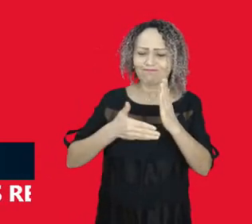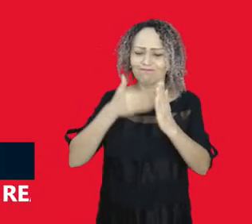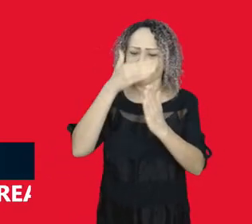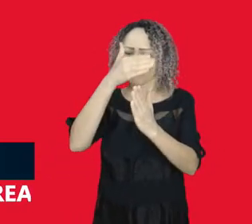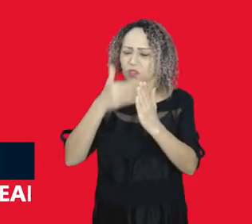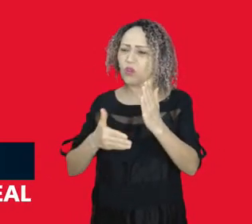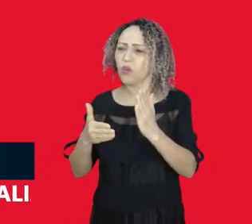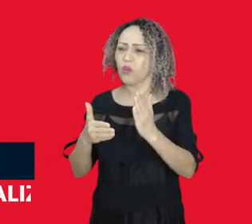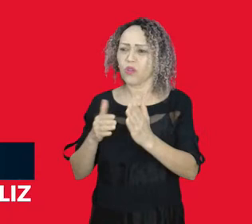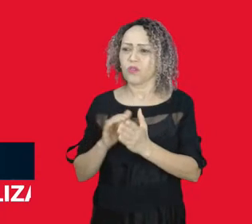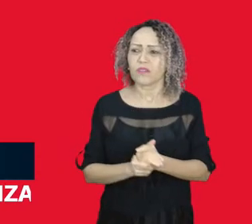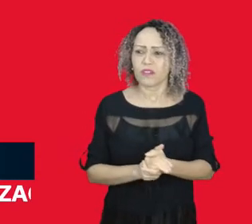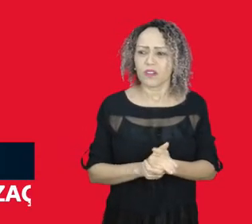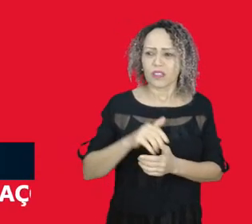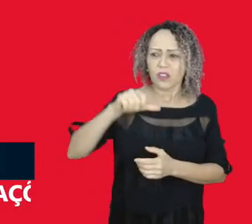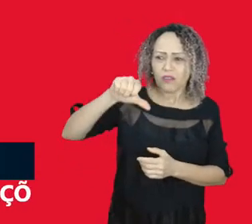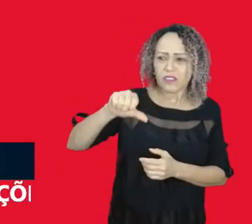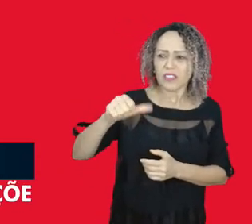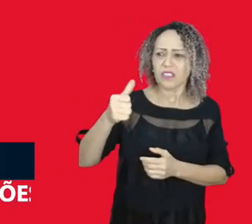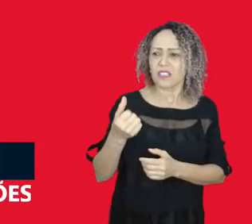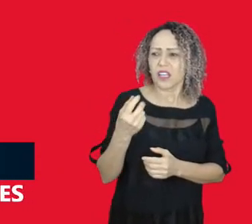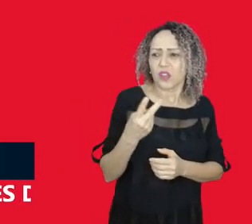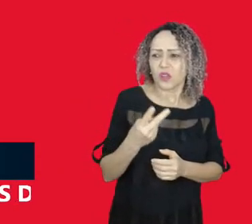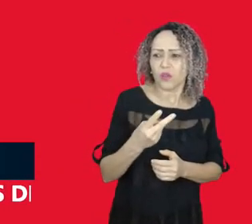962.123 e brancos